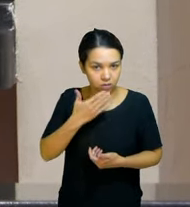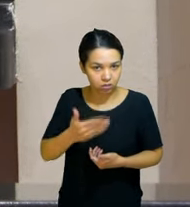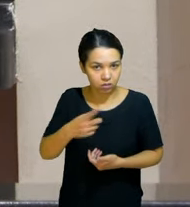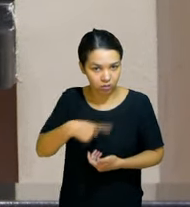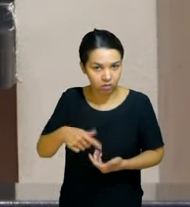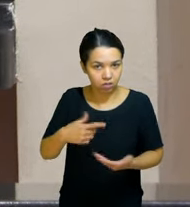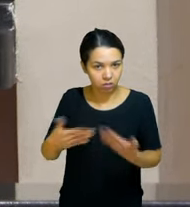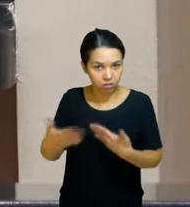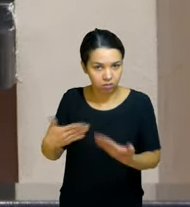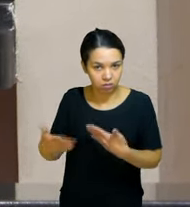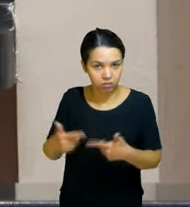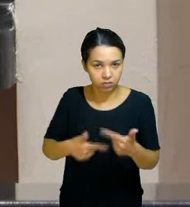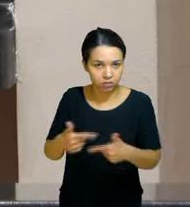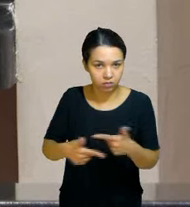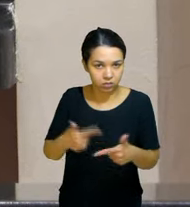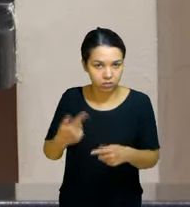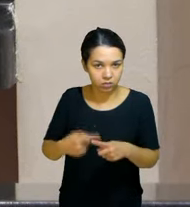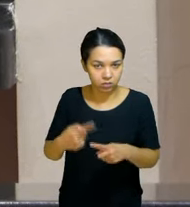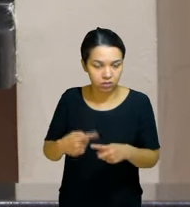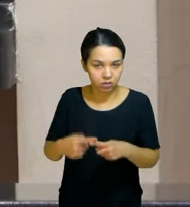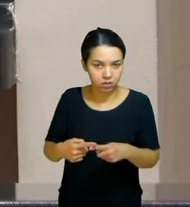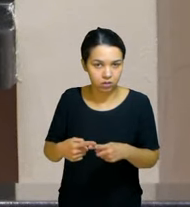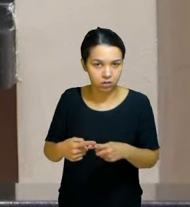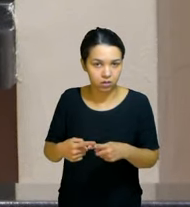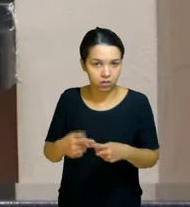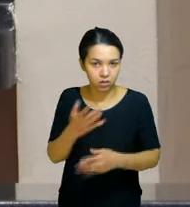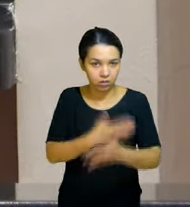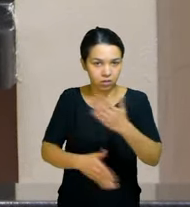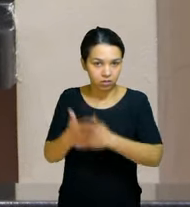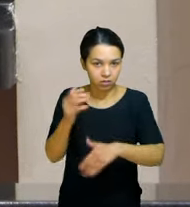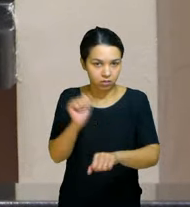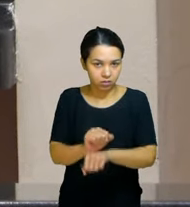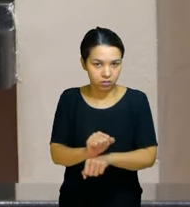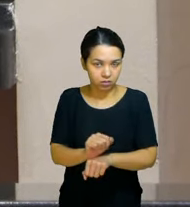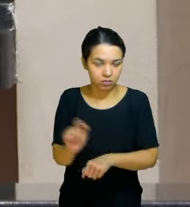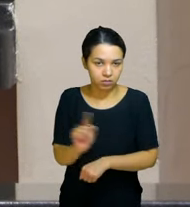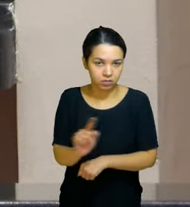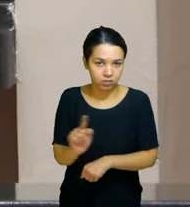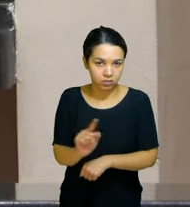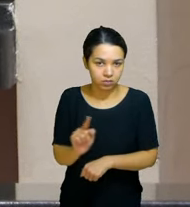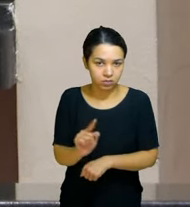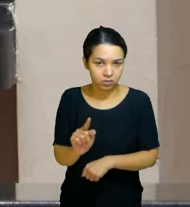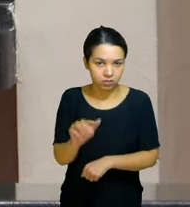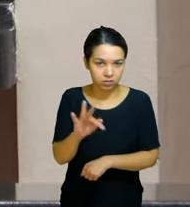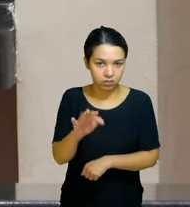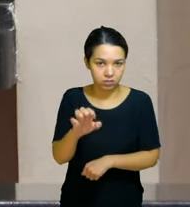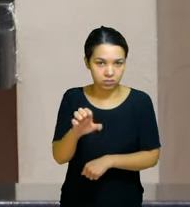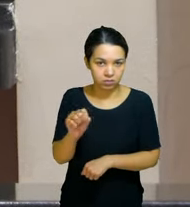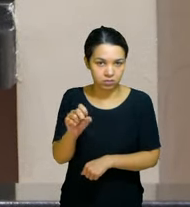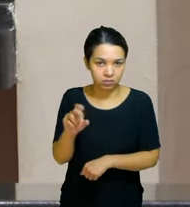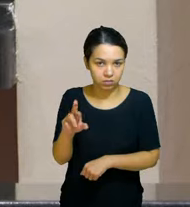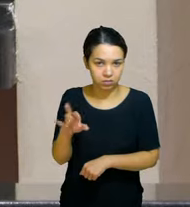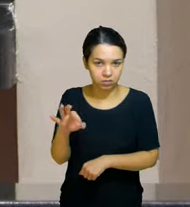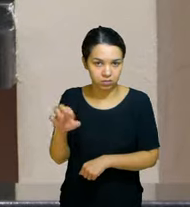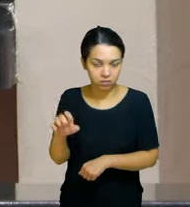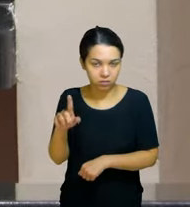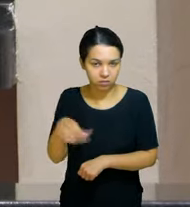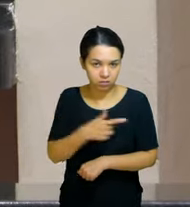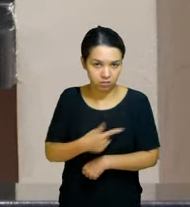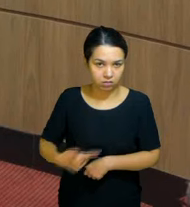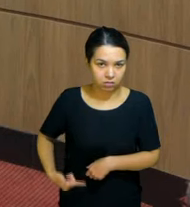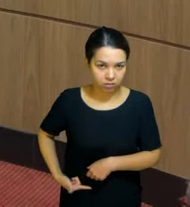vamos trabalhar, porque os para-atletas não podem parar, e a FESPORTE muito menos. FESPORTE é governo, e o governo tem